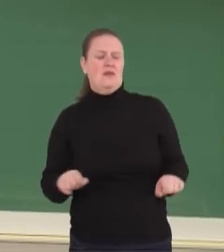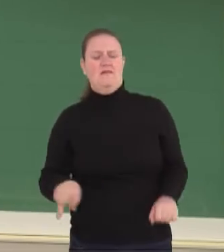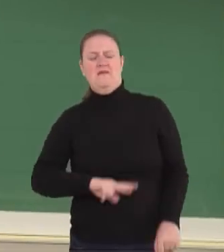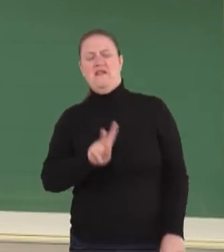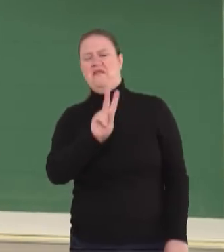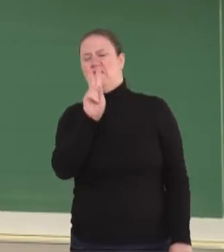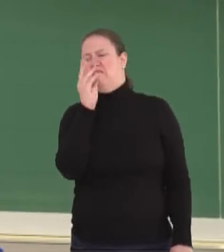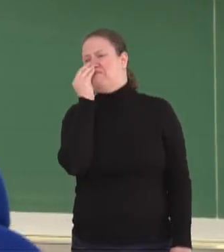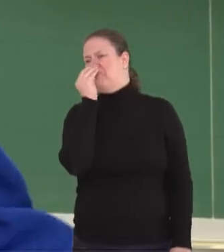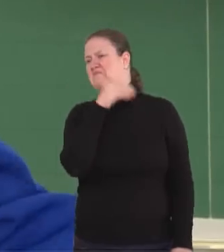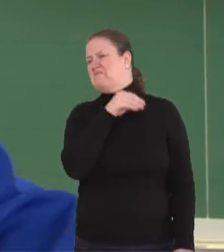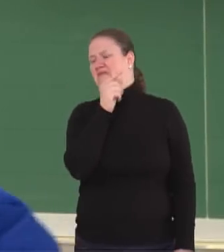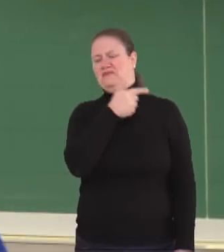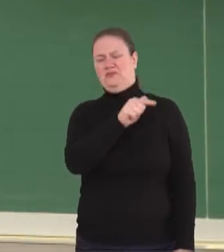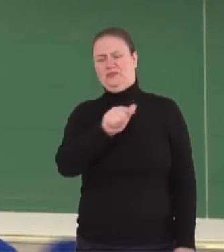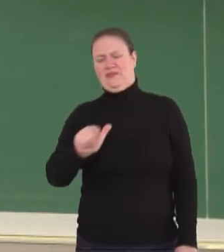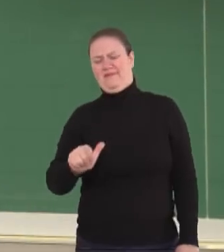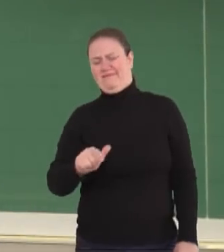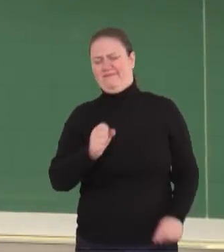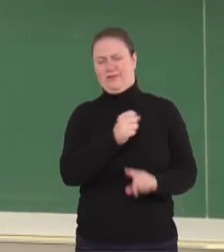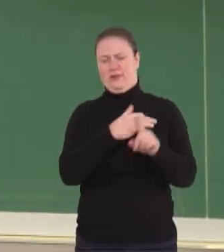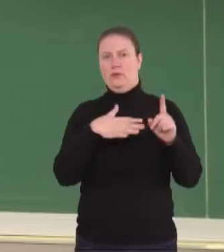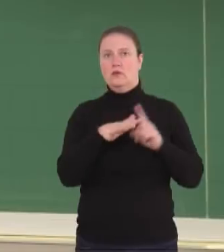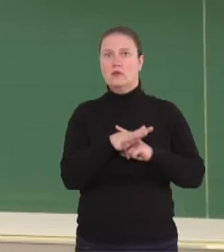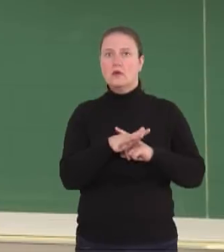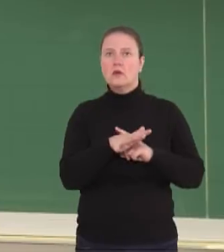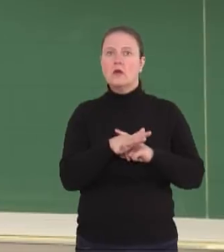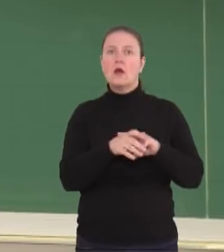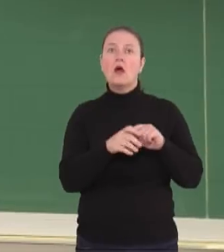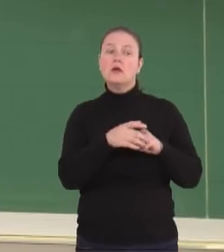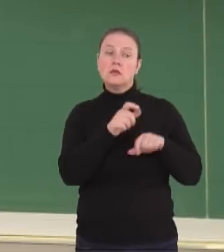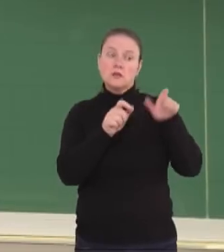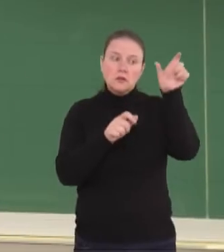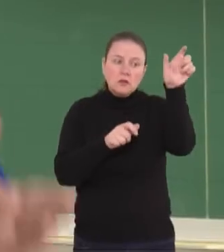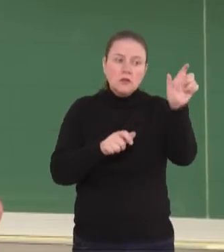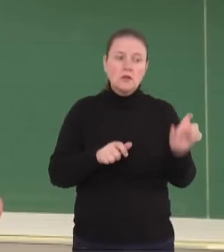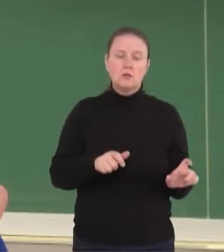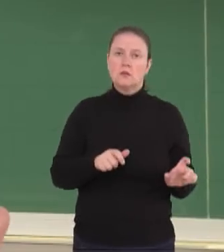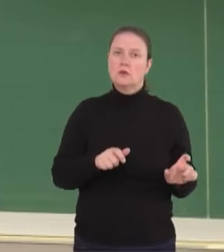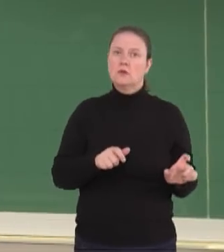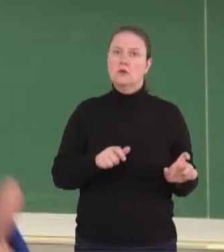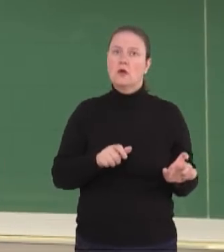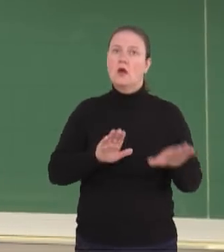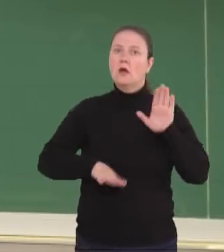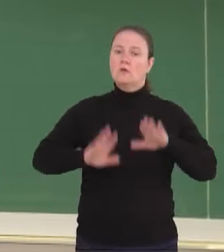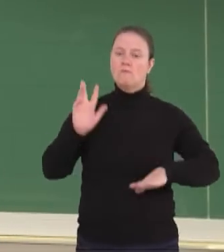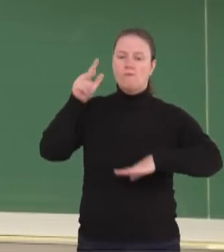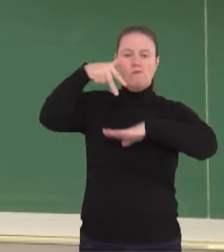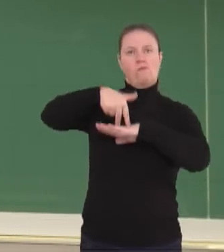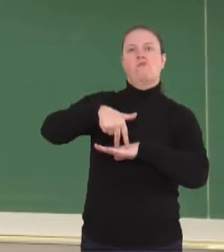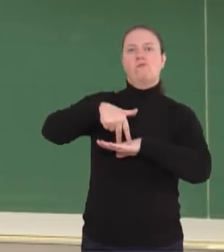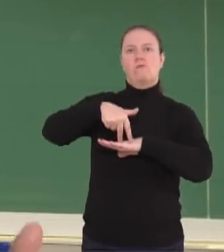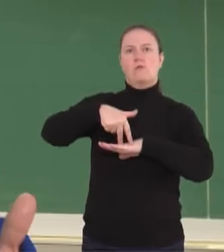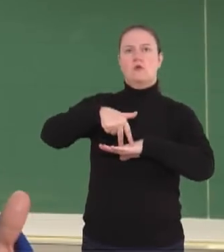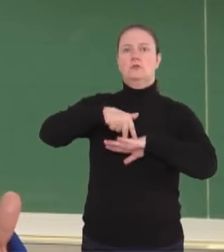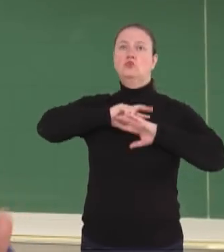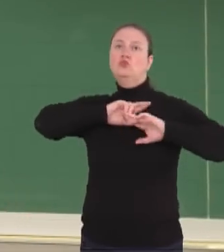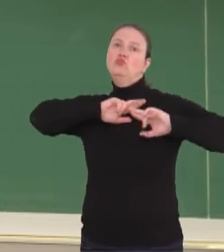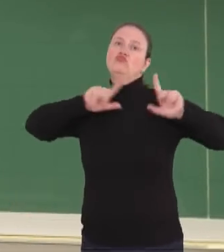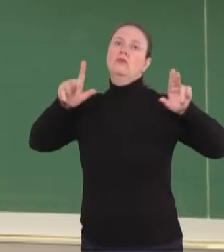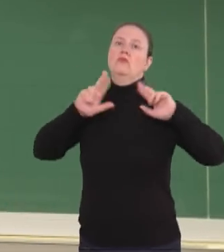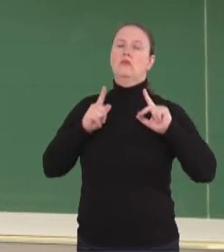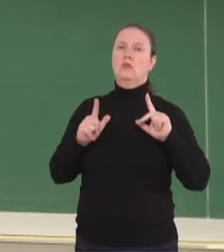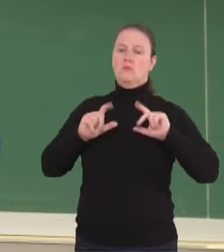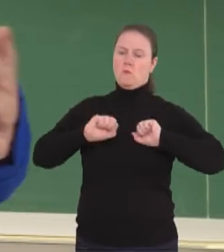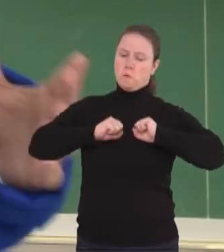que ela não tem nenhum valor para a sociedade, para a família, para a sua comunidade, é a pessoa que de repente vai fazer a diferença, né? Que vai